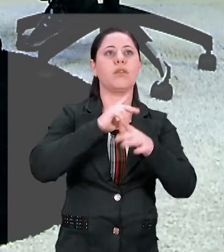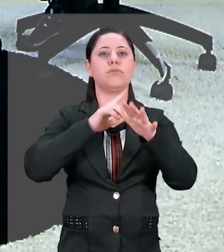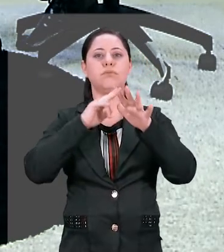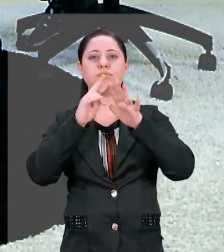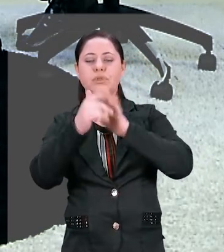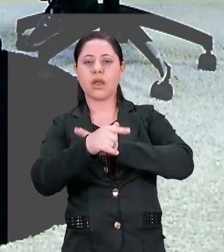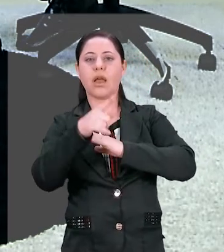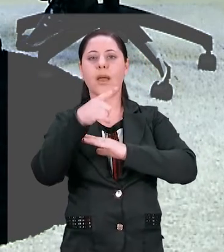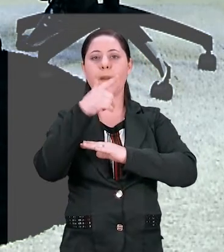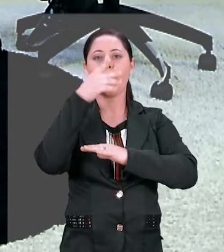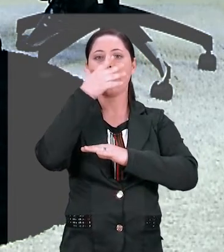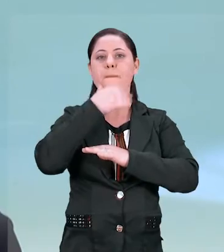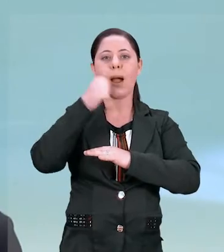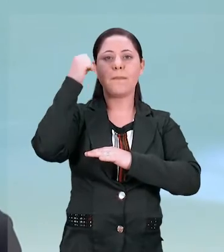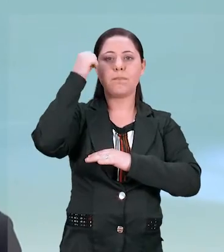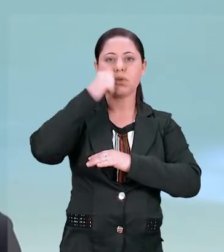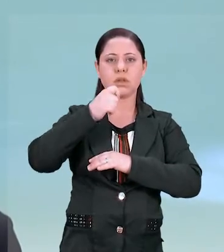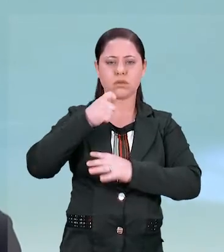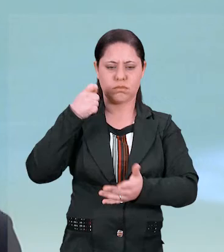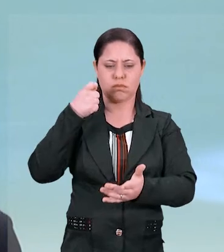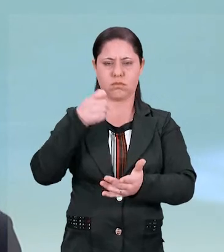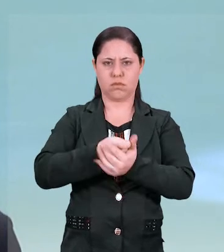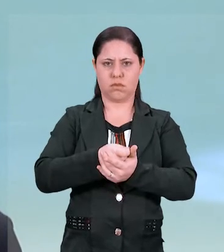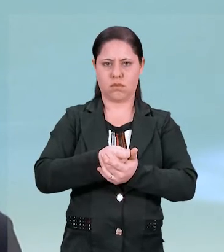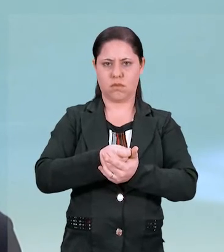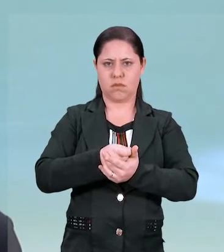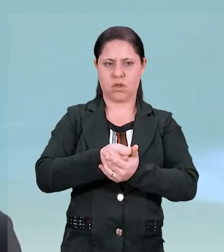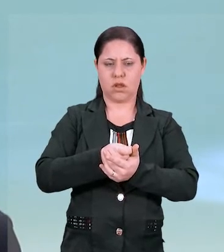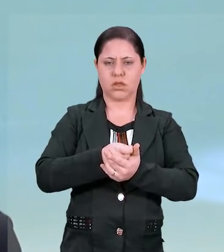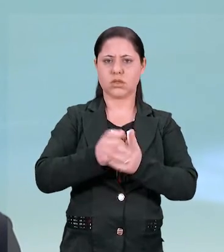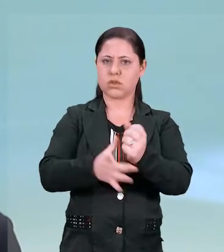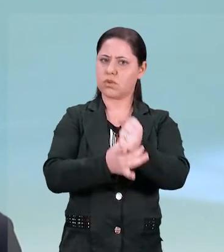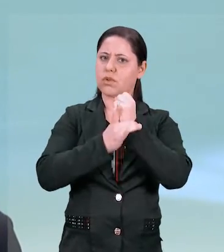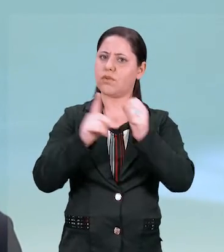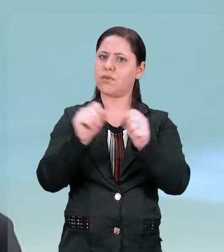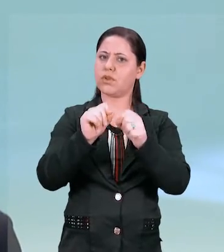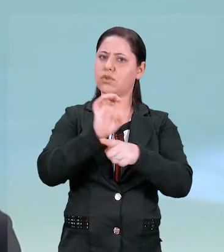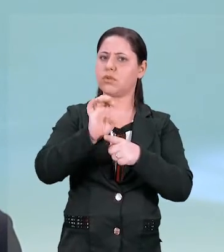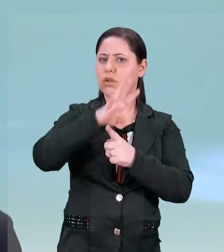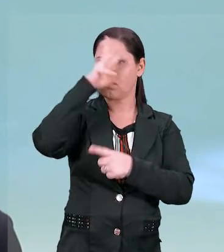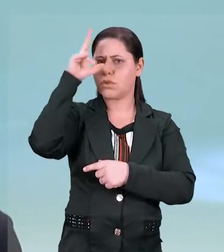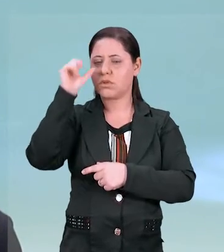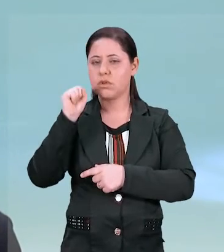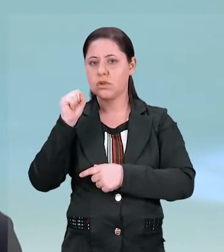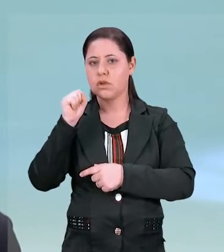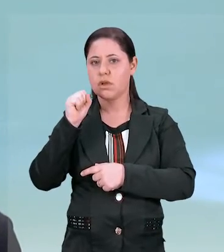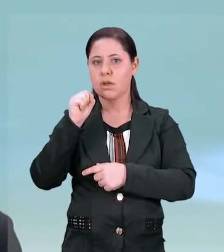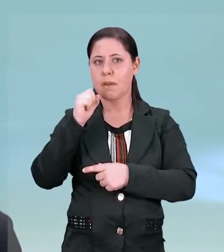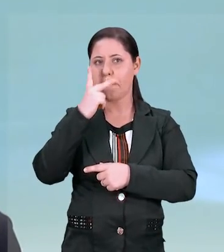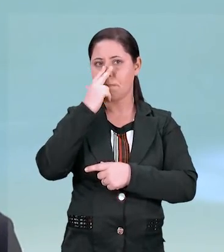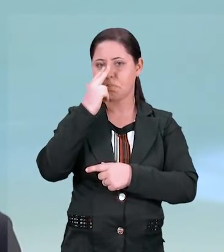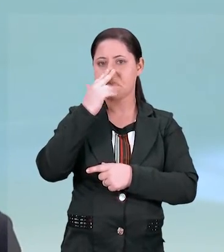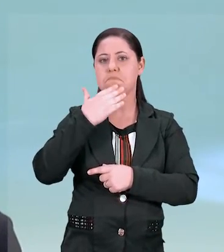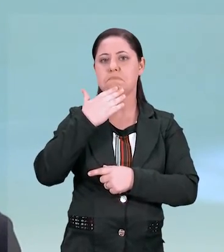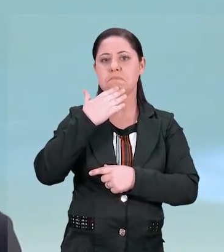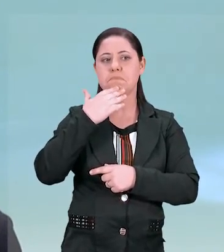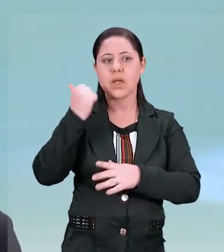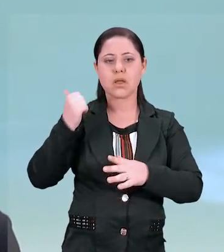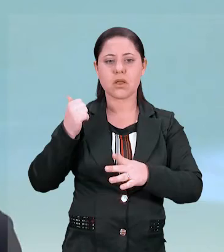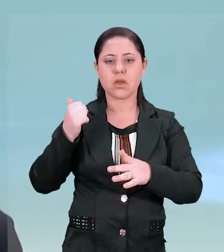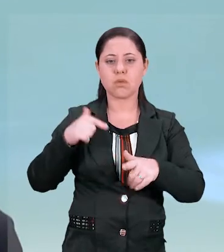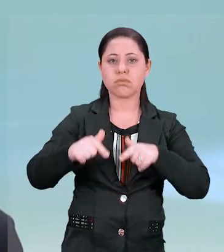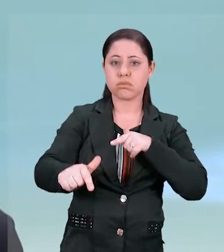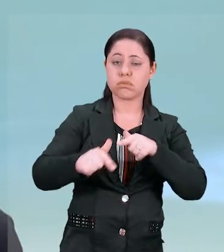mulheres que honram a segurança e faz com que Mato Grosso do Sul esteja muito bem conduzido e muito bem no ponto de vista da segurança